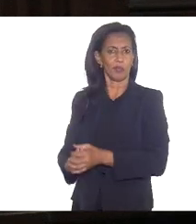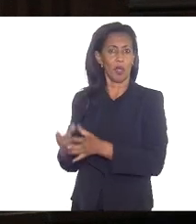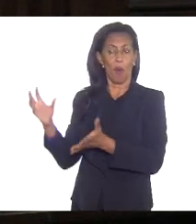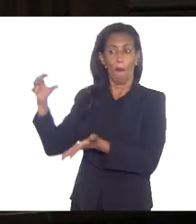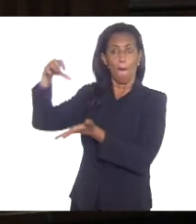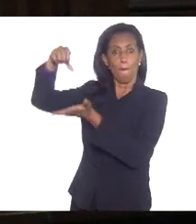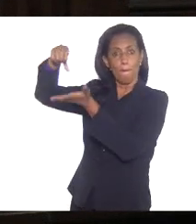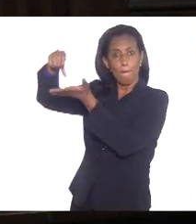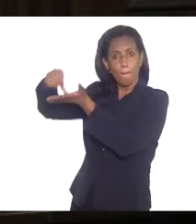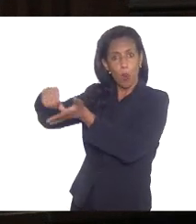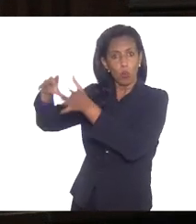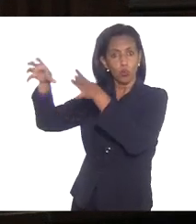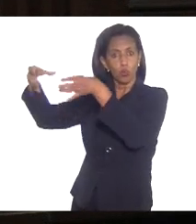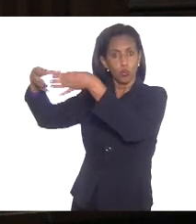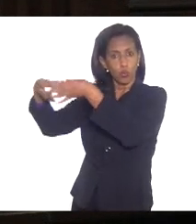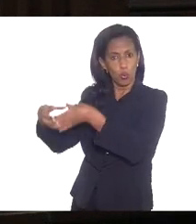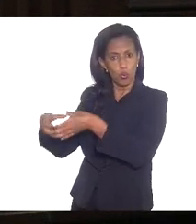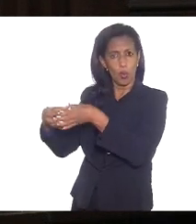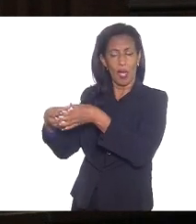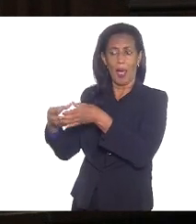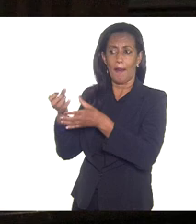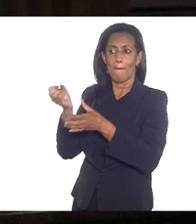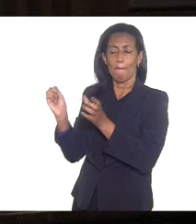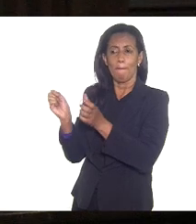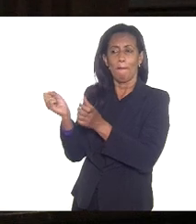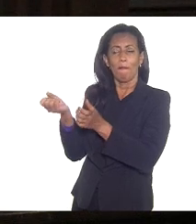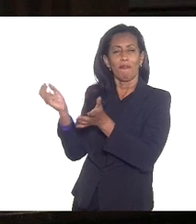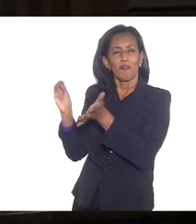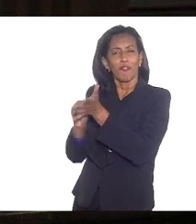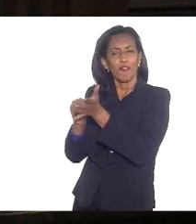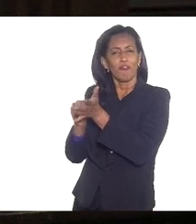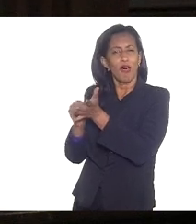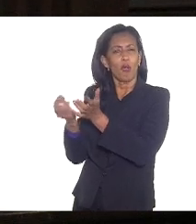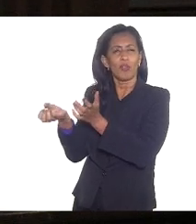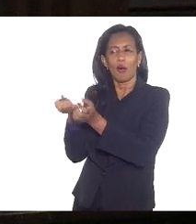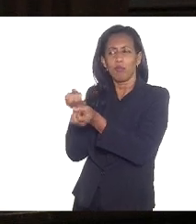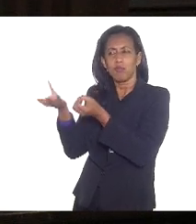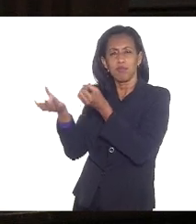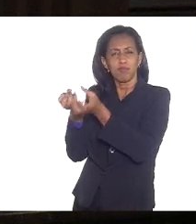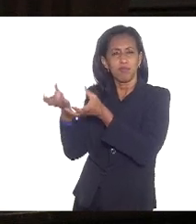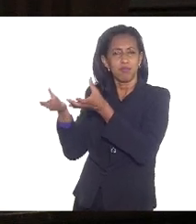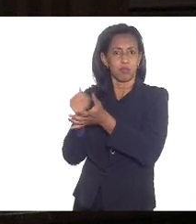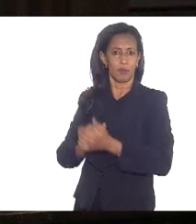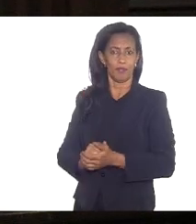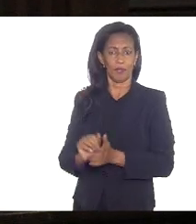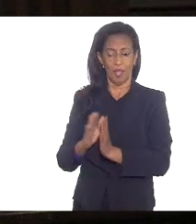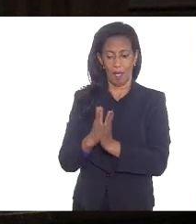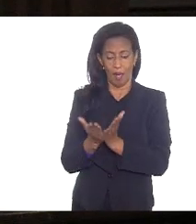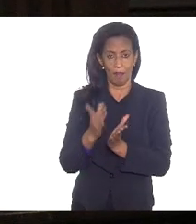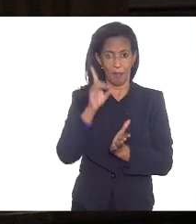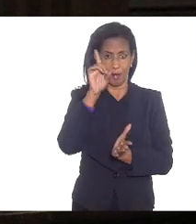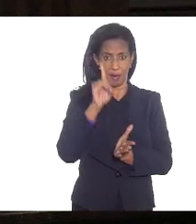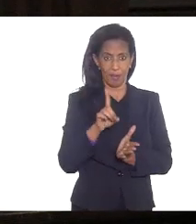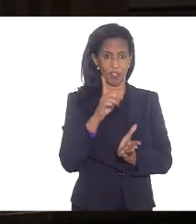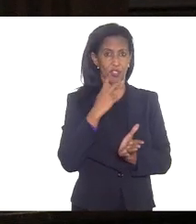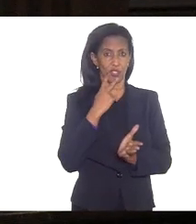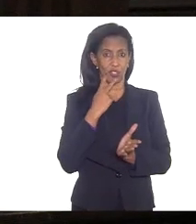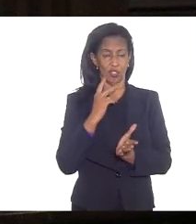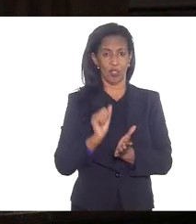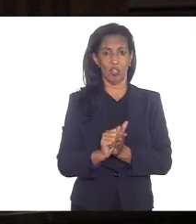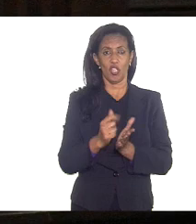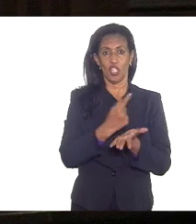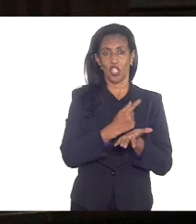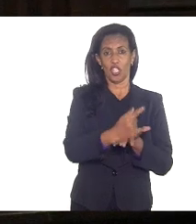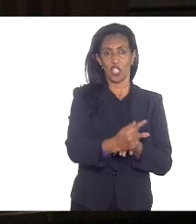local acanhado e pouco confortável às suas funções? A palavra de Deus revelada e escrita em